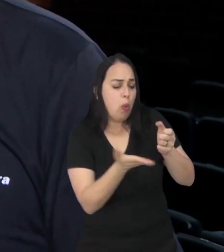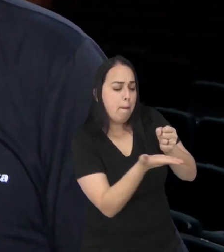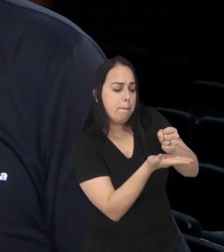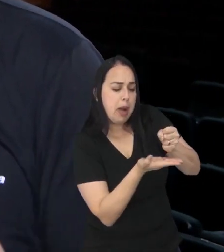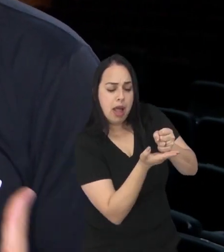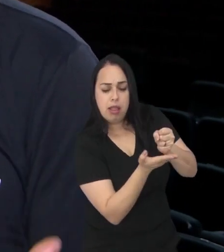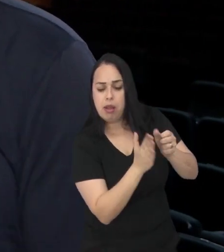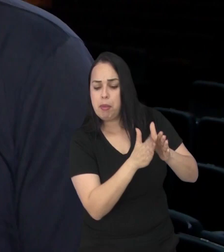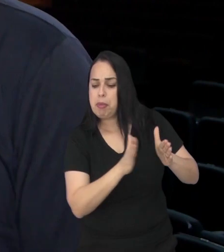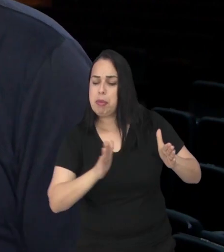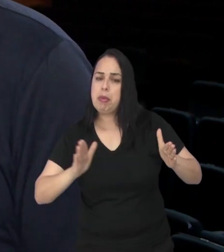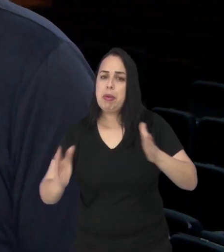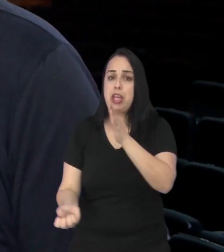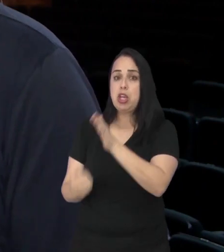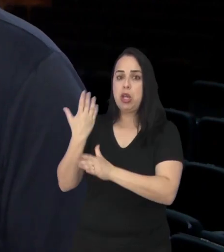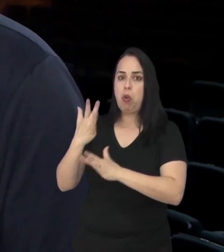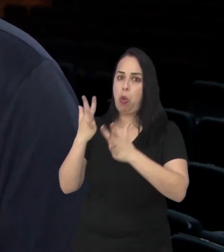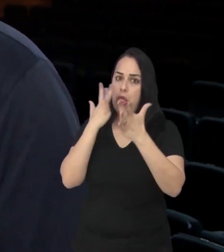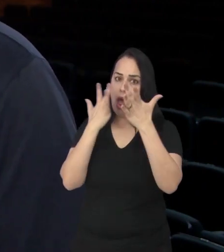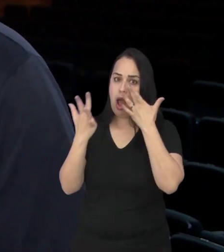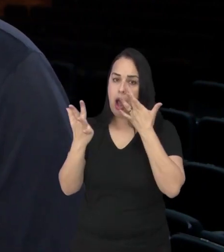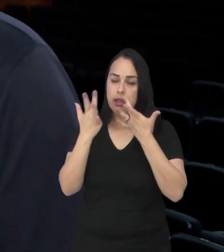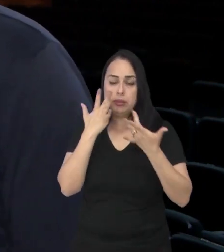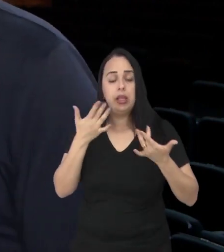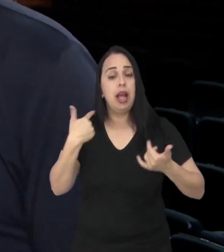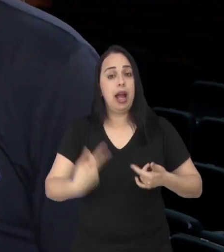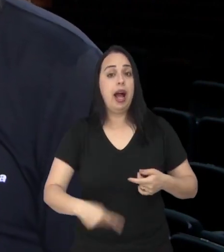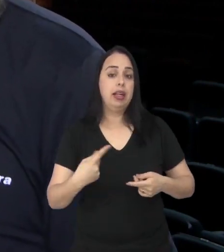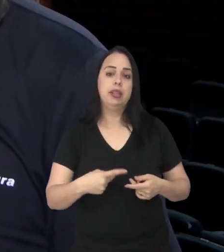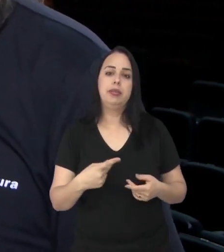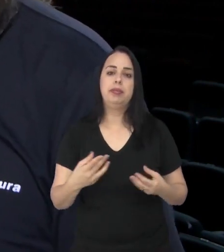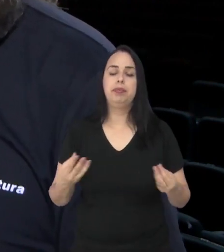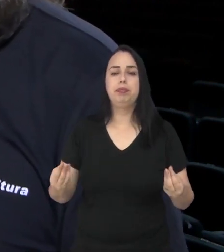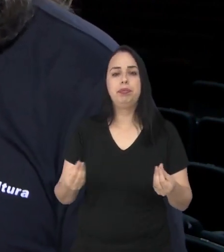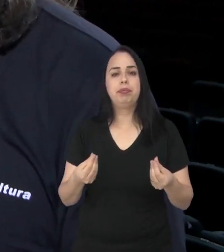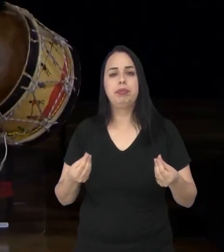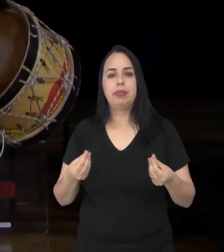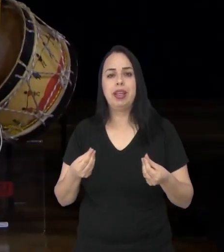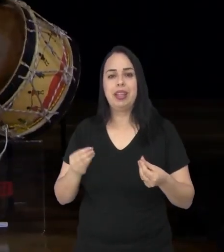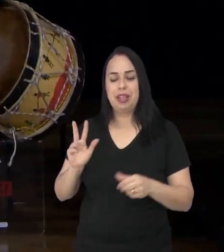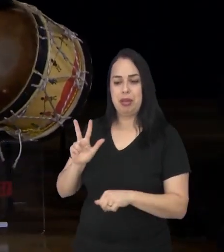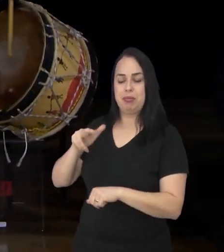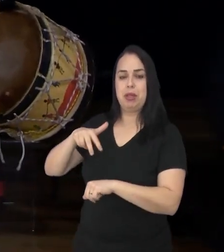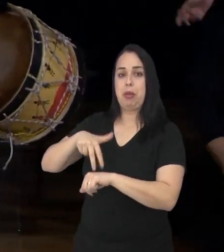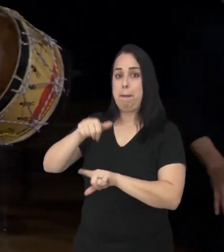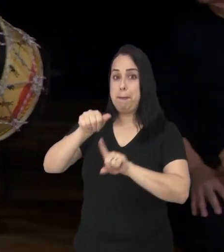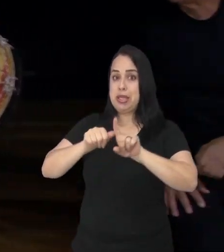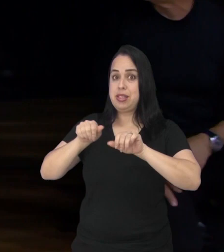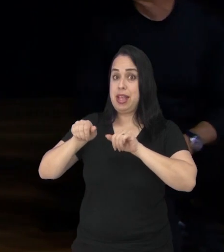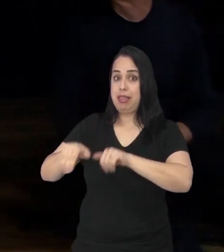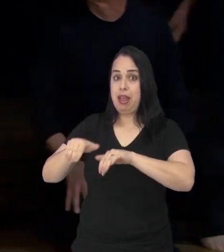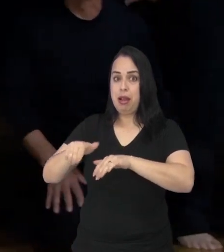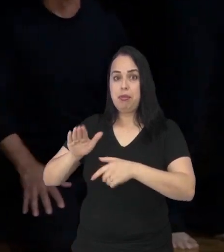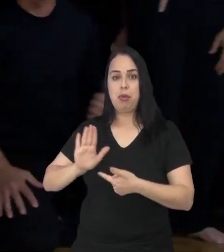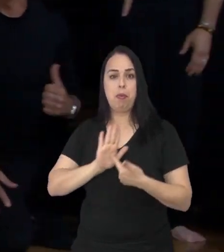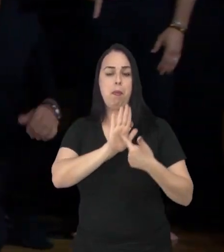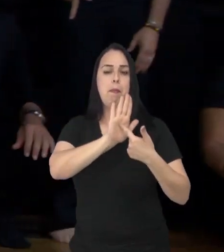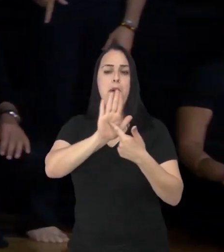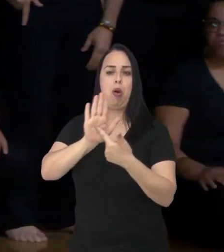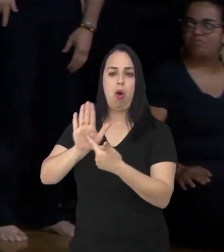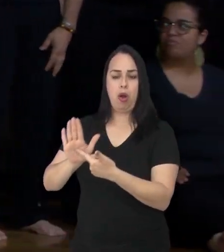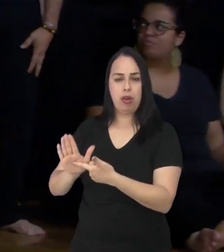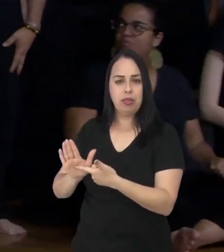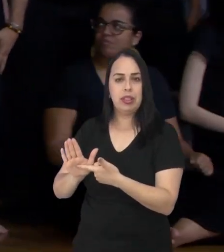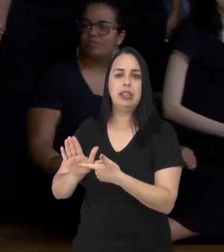em tudo que compreende a montagem de um espetáculo. Então, aqui a gente faz uma pré-estreia em setembro, faz